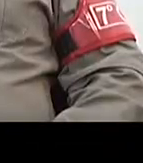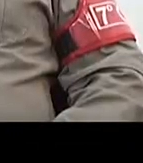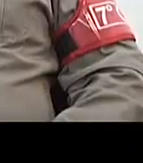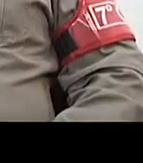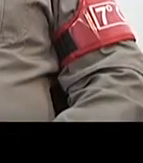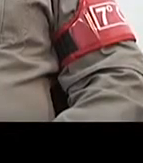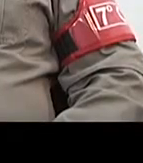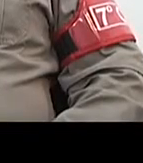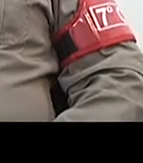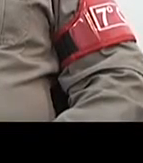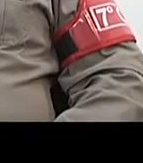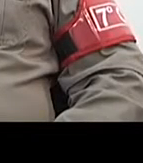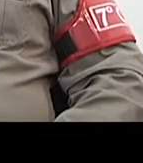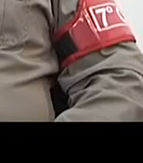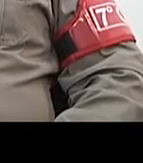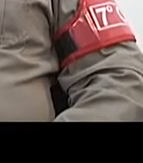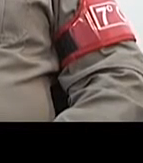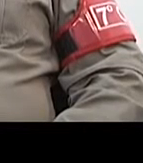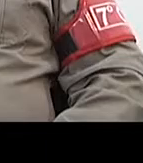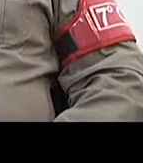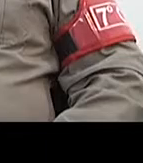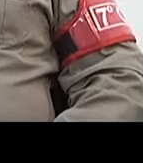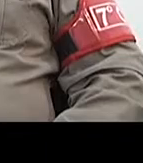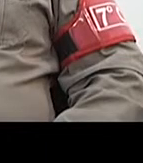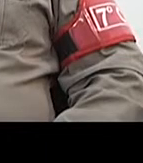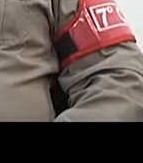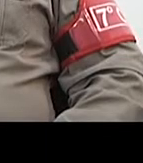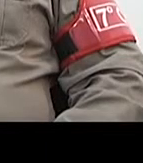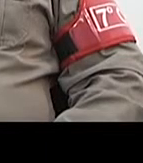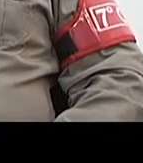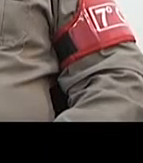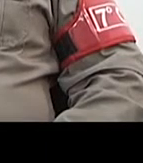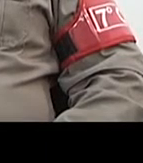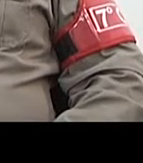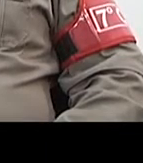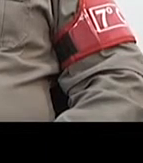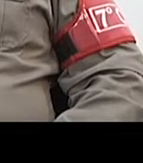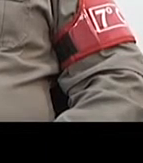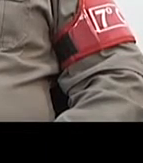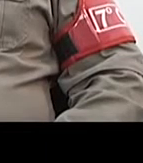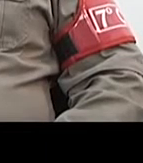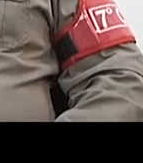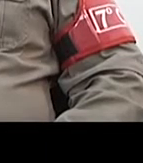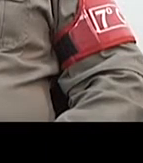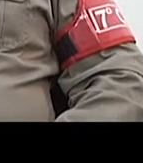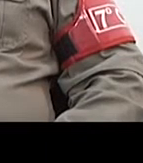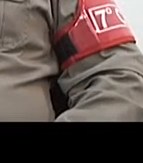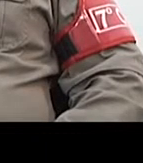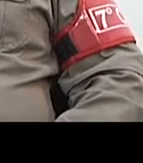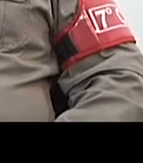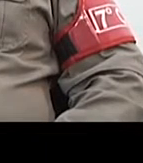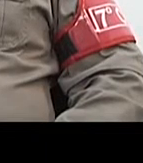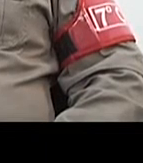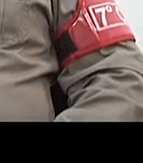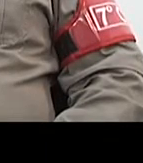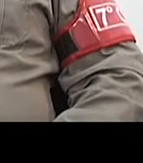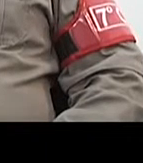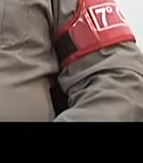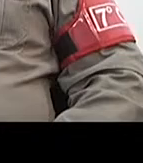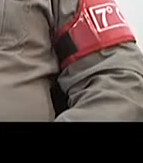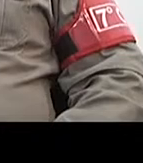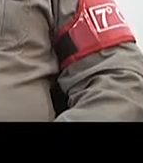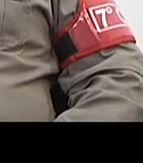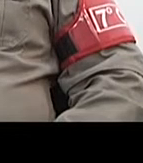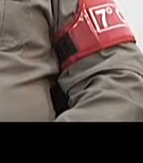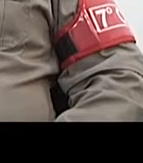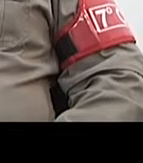Os fogões a lenha e as lareiras, logicamente que trazem um conforto nos dias e nas noites de muito frio. Nós